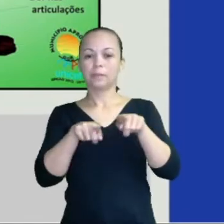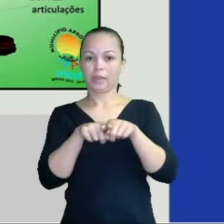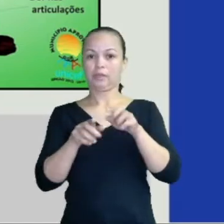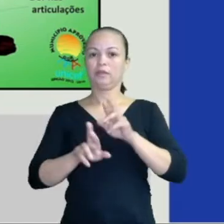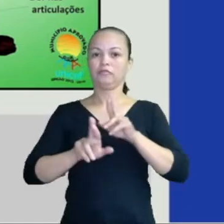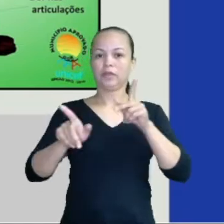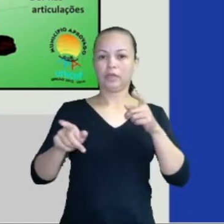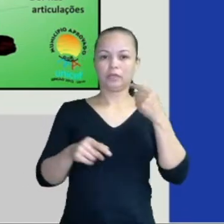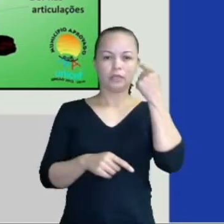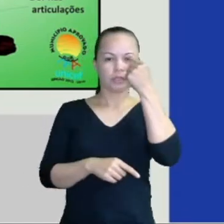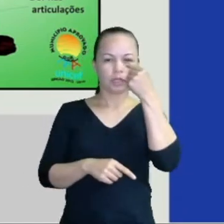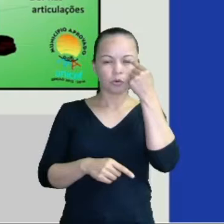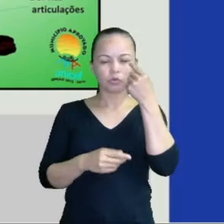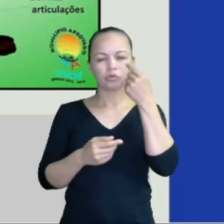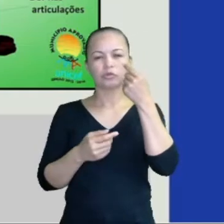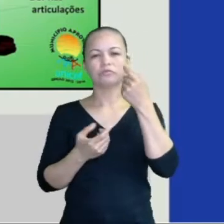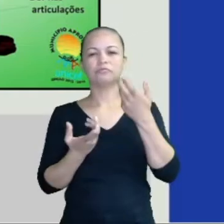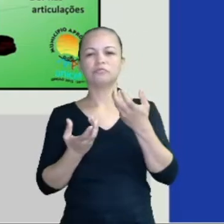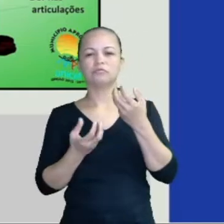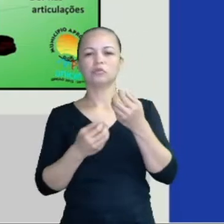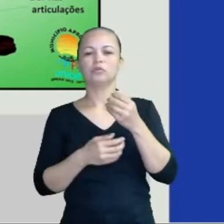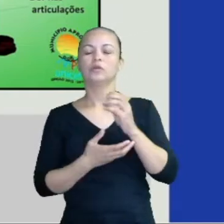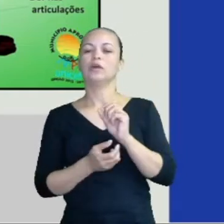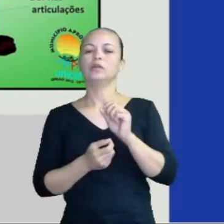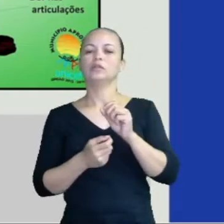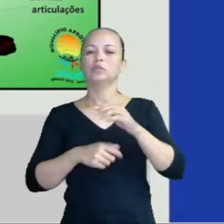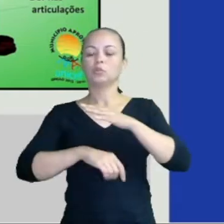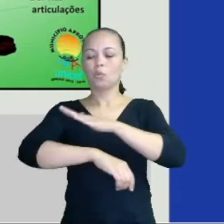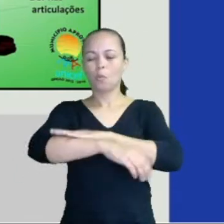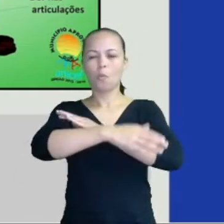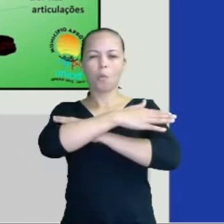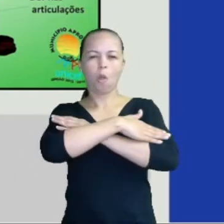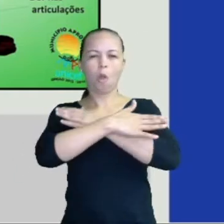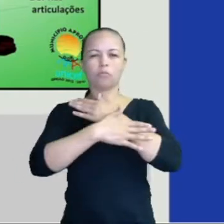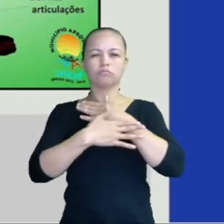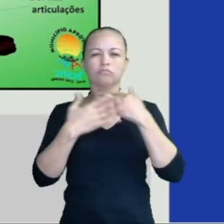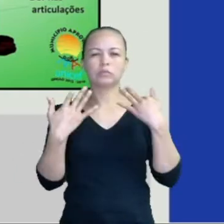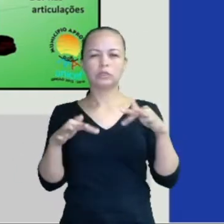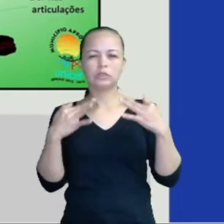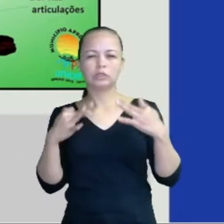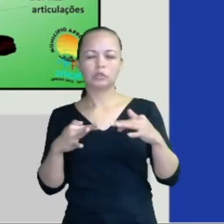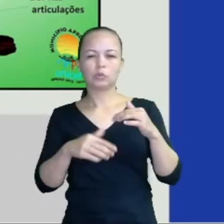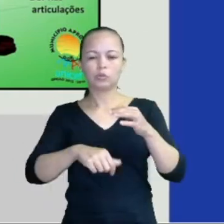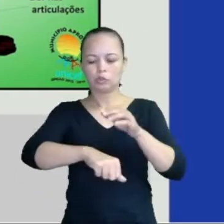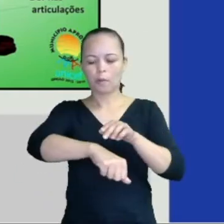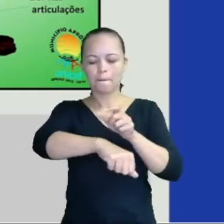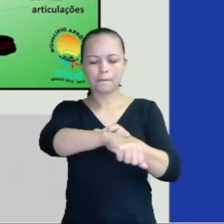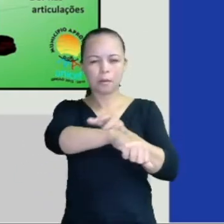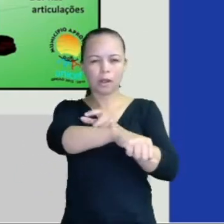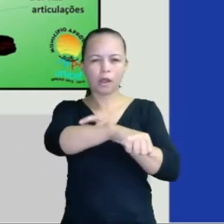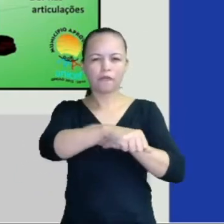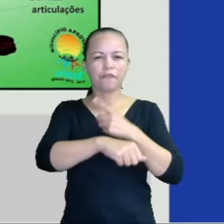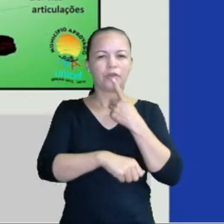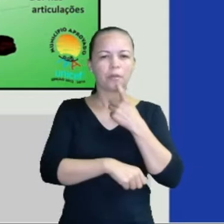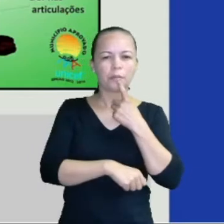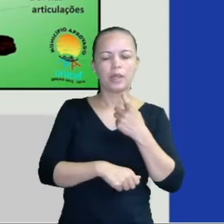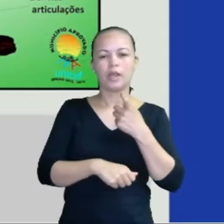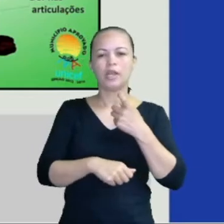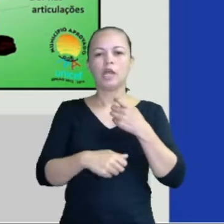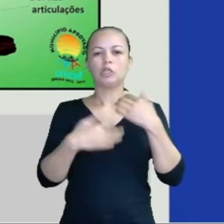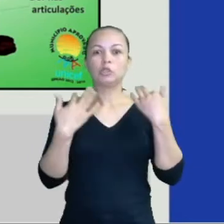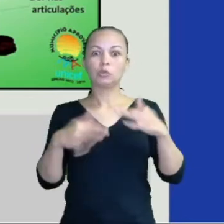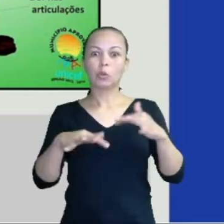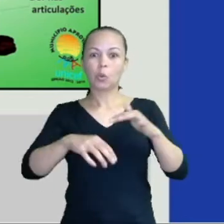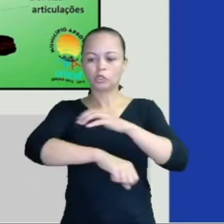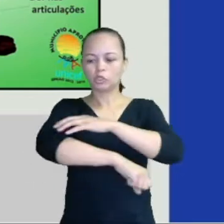que tem conjuntivite, dores musculares, manchas vermelhas, dores intensas nas